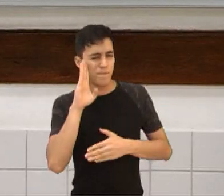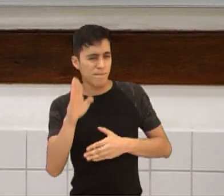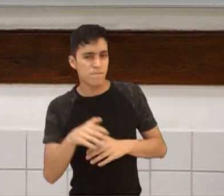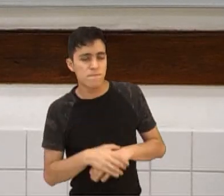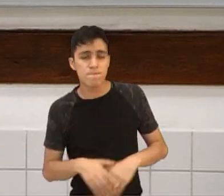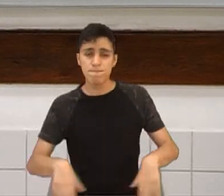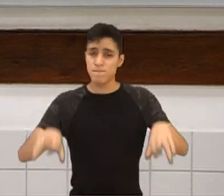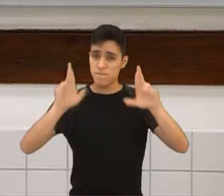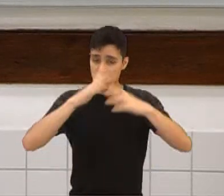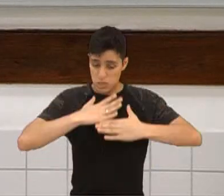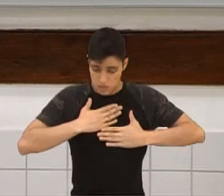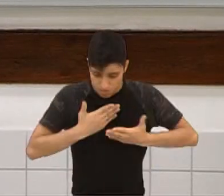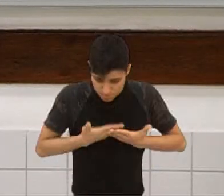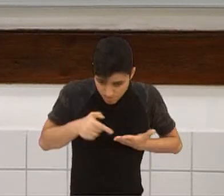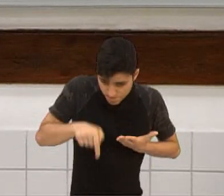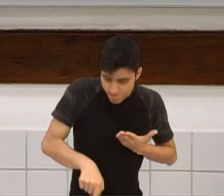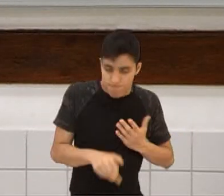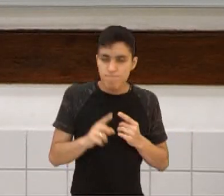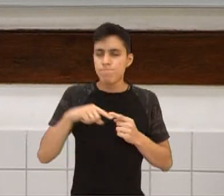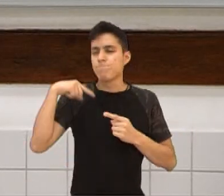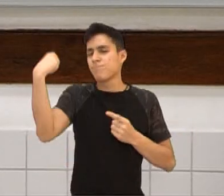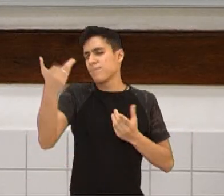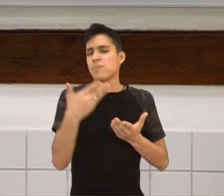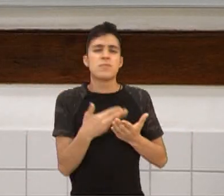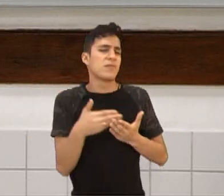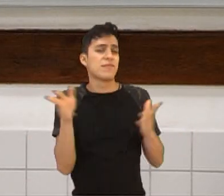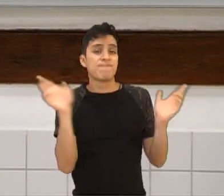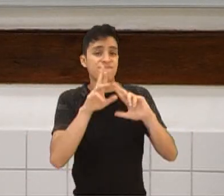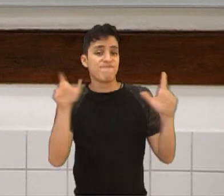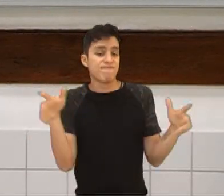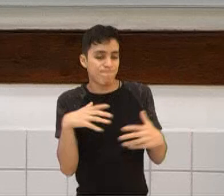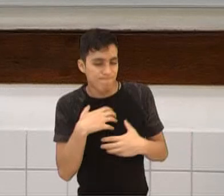tenham gostado dessa aula. Aula que vem eu volto com uma aula um pouquinho